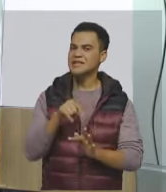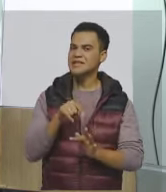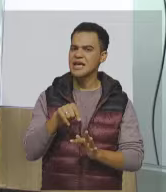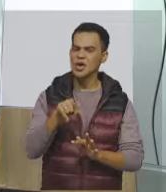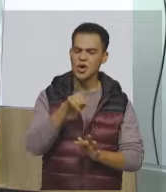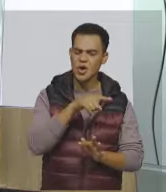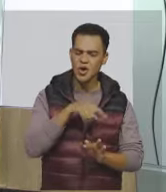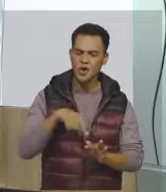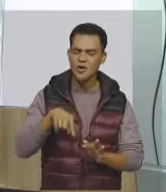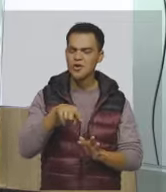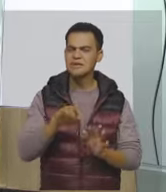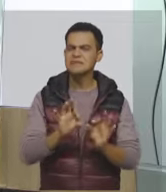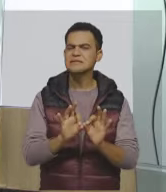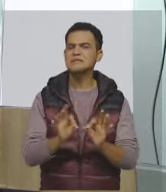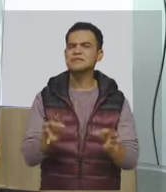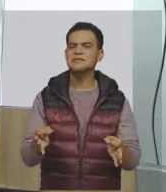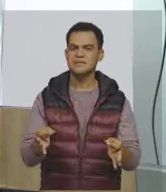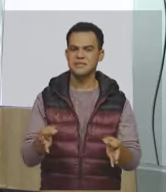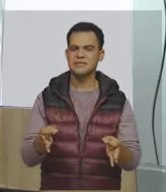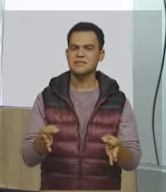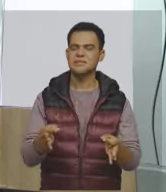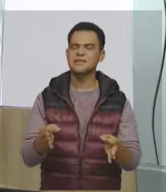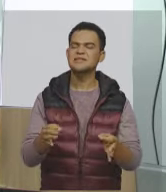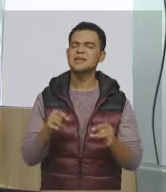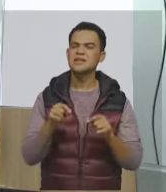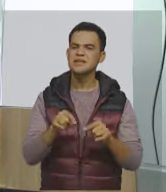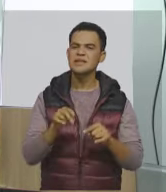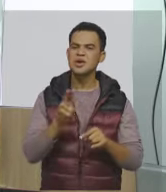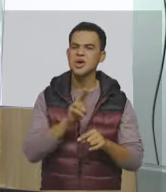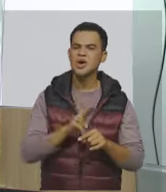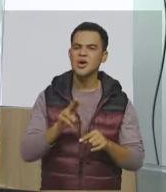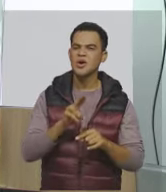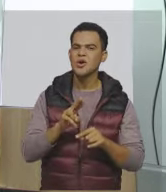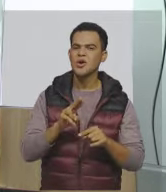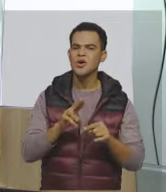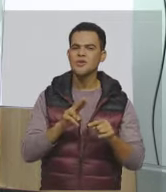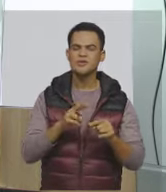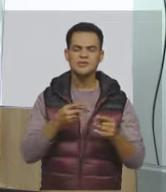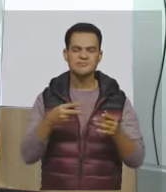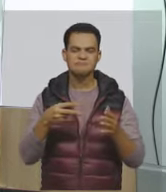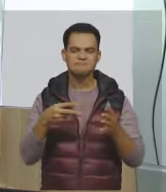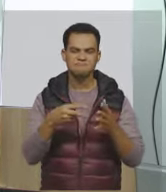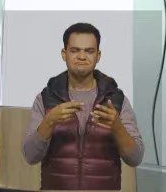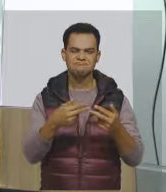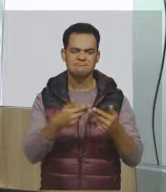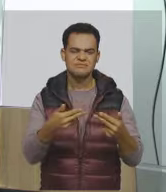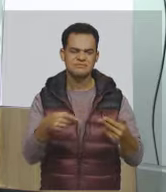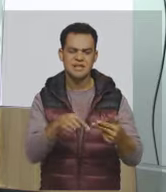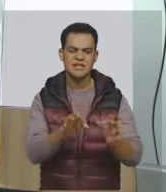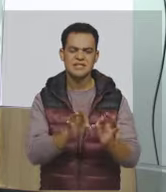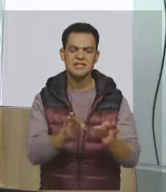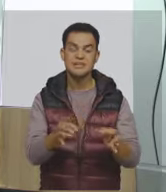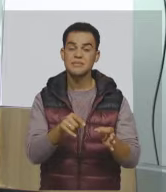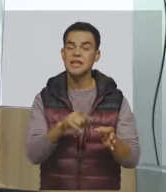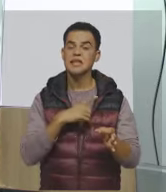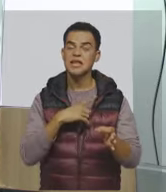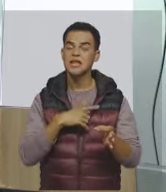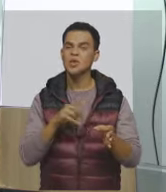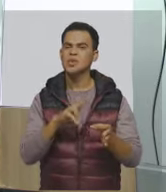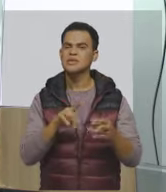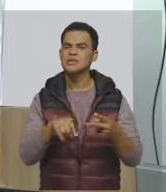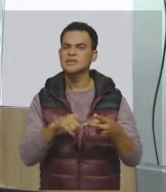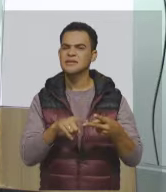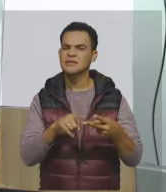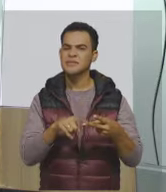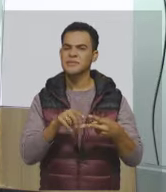eletricamente simples, envolvendo basicamente resistores. Uma vez ou outra aparece um outro elemento que é chamado de capacitor, mas a gente nem vai